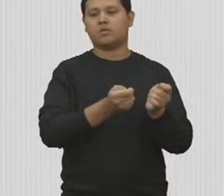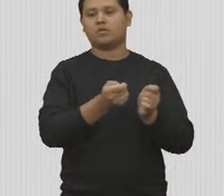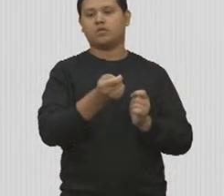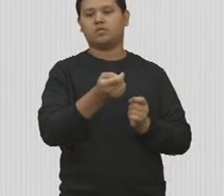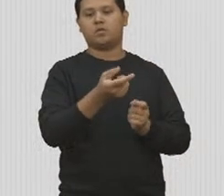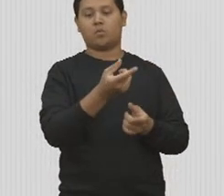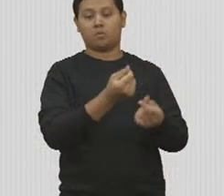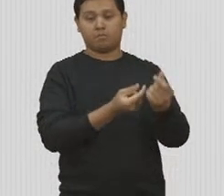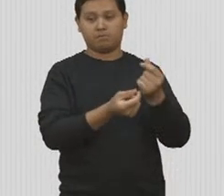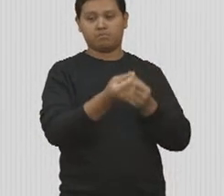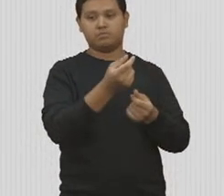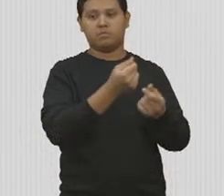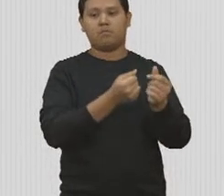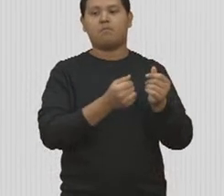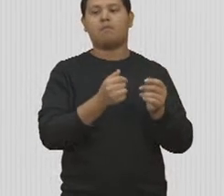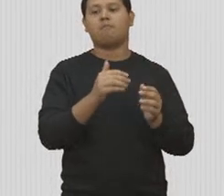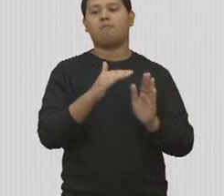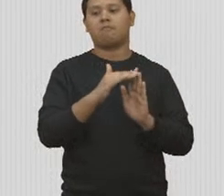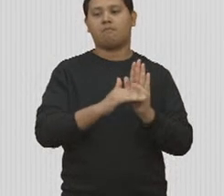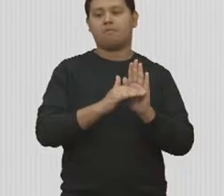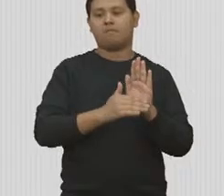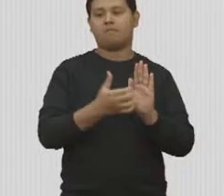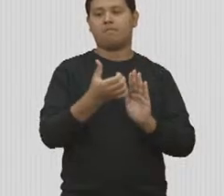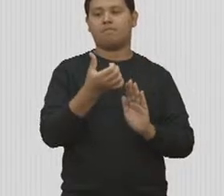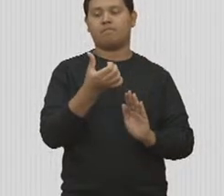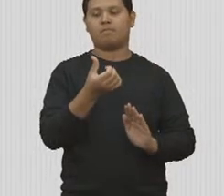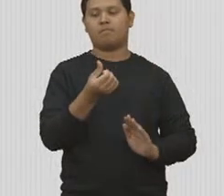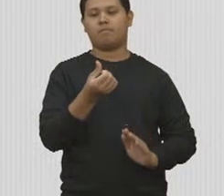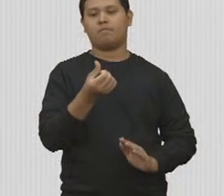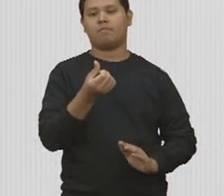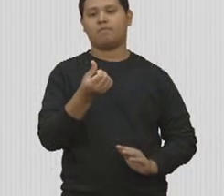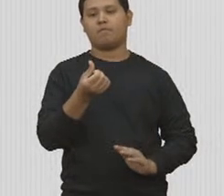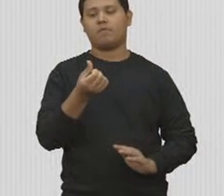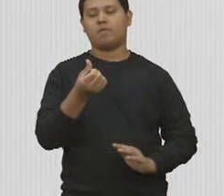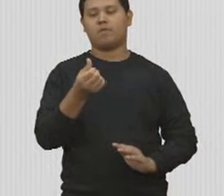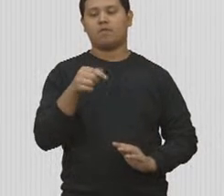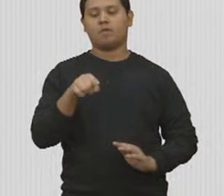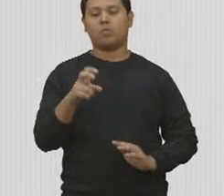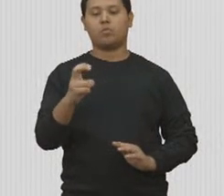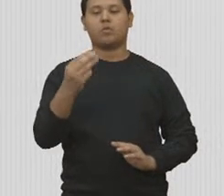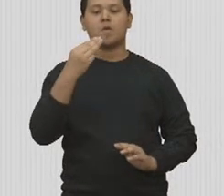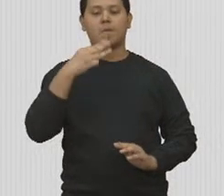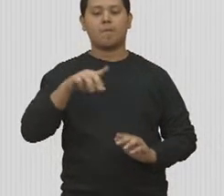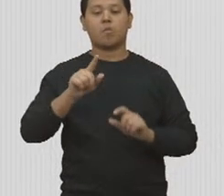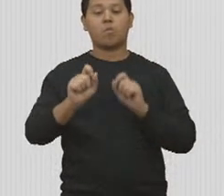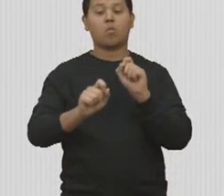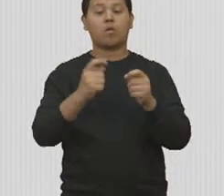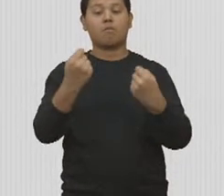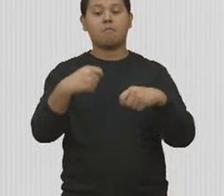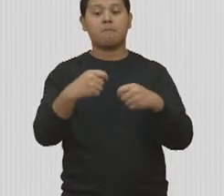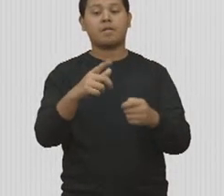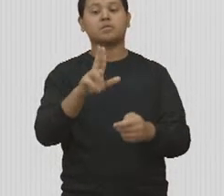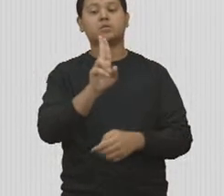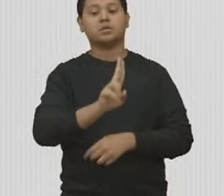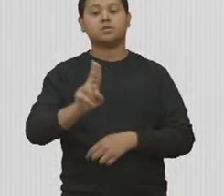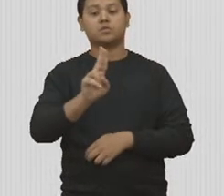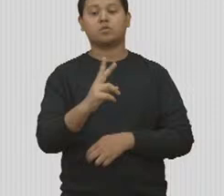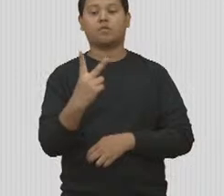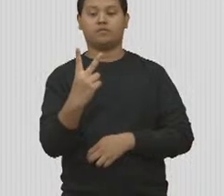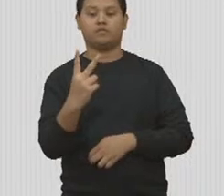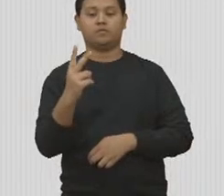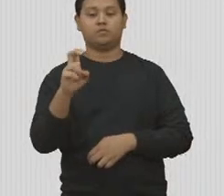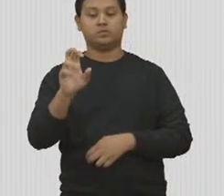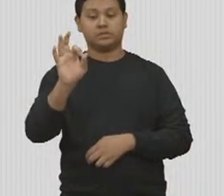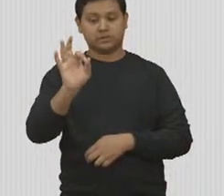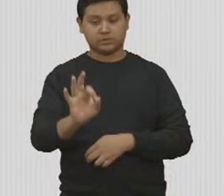para os mínimos constitucionais em 905 milhões. A necessidade de aplicação mínima de 25%